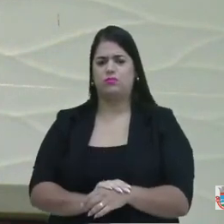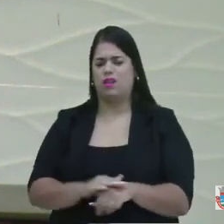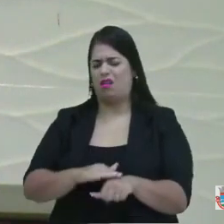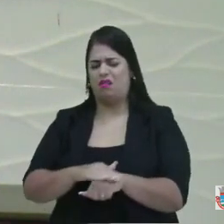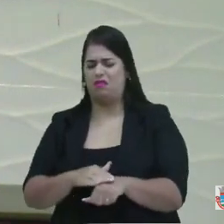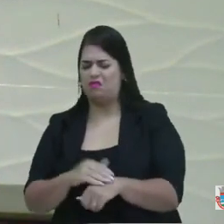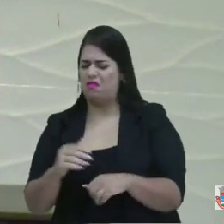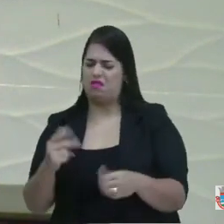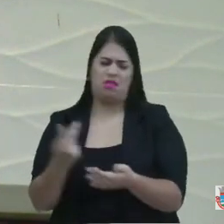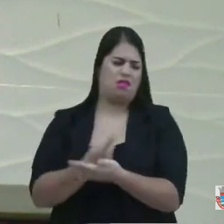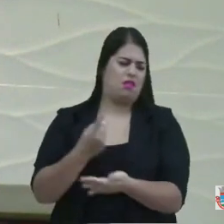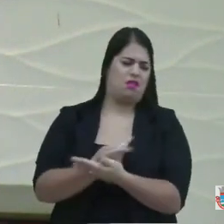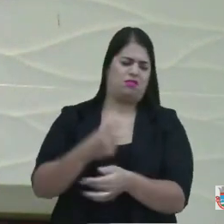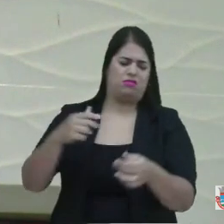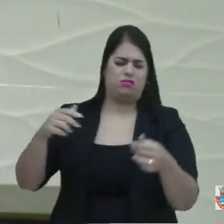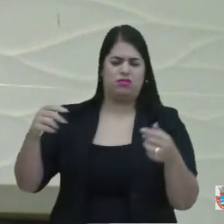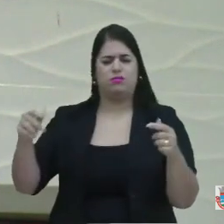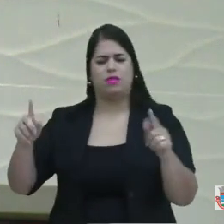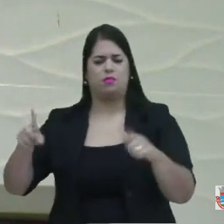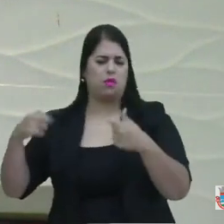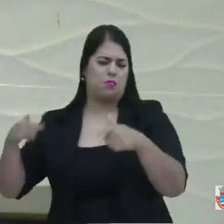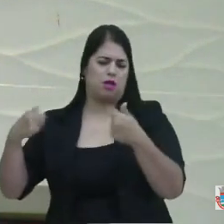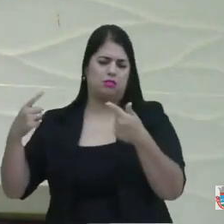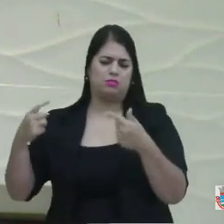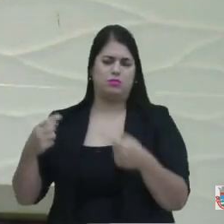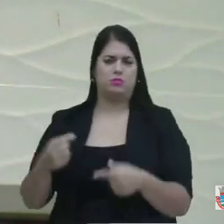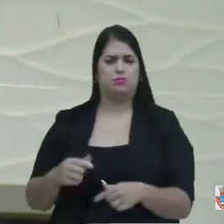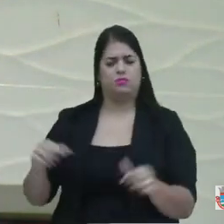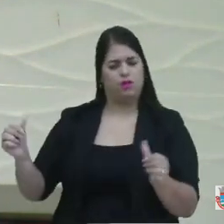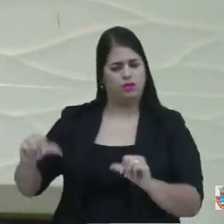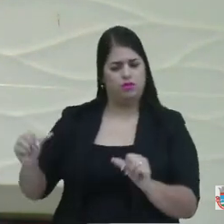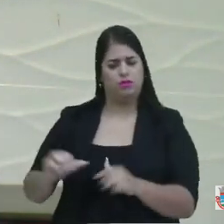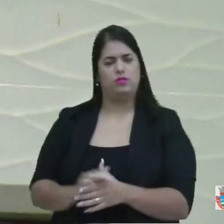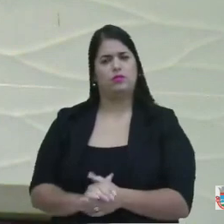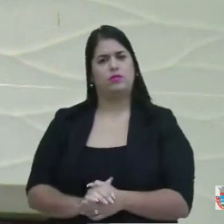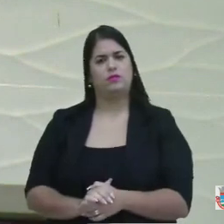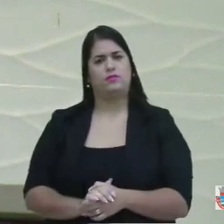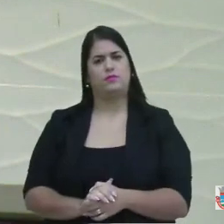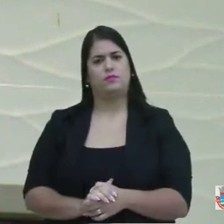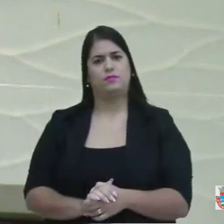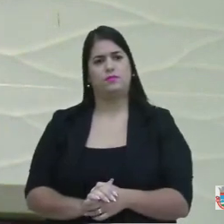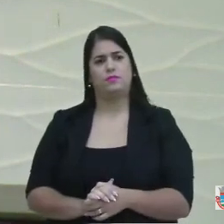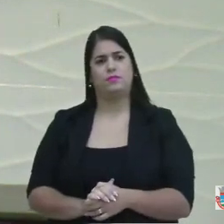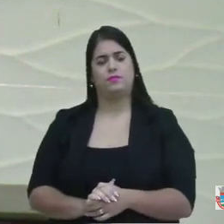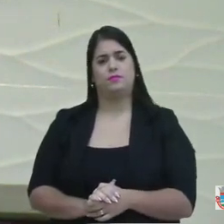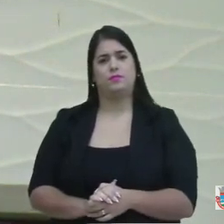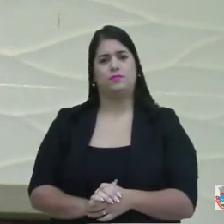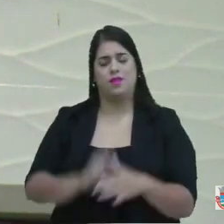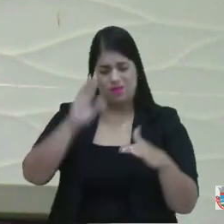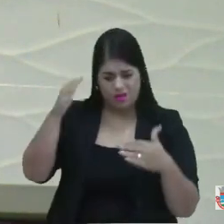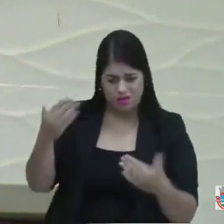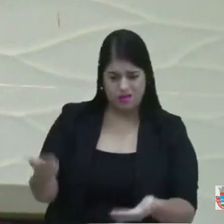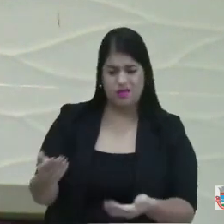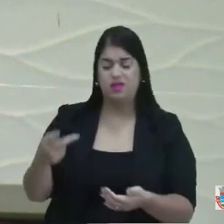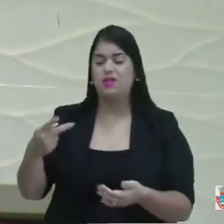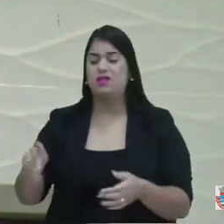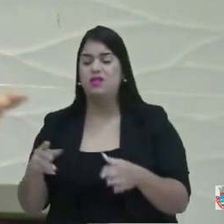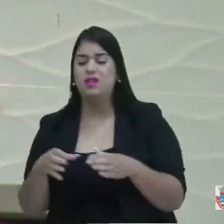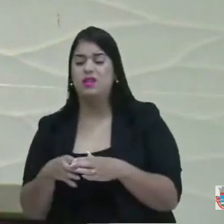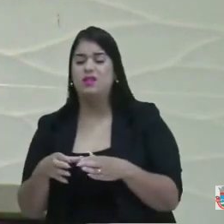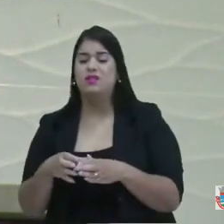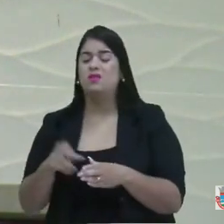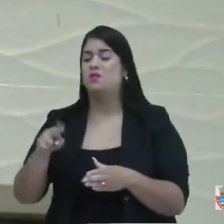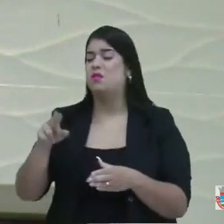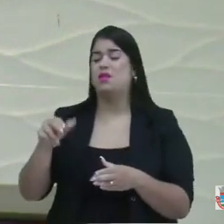Queria atrapalhar o trabalho da conversa. O que eu estava me referindo é a atuação de Vossa Excelência e de seu grupo, que nunca